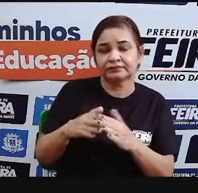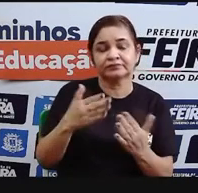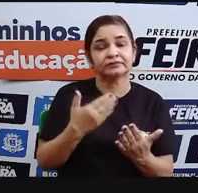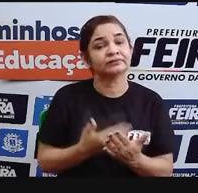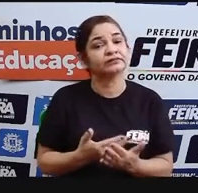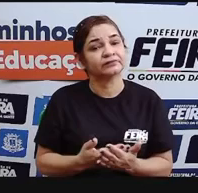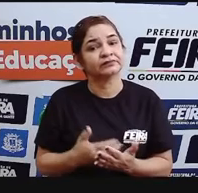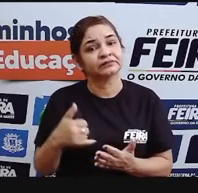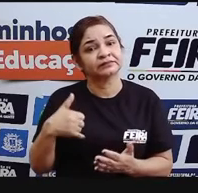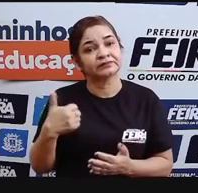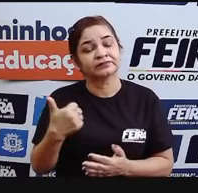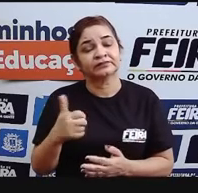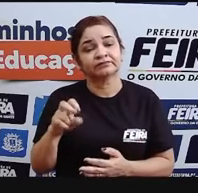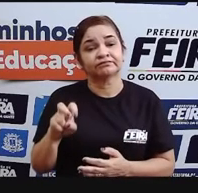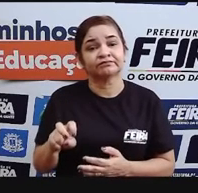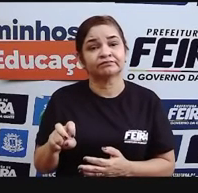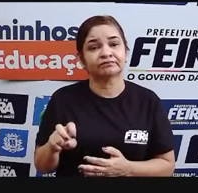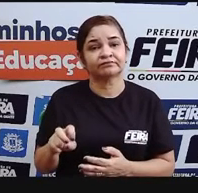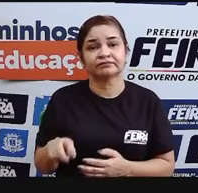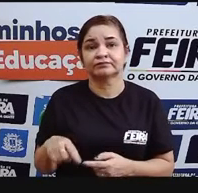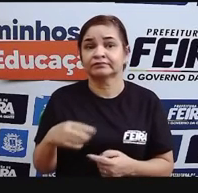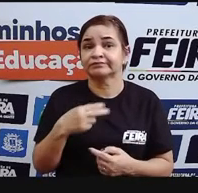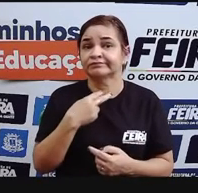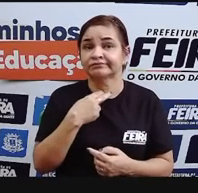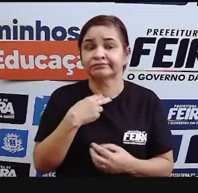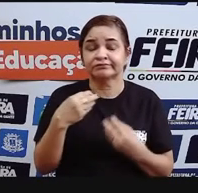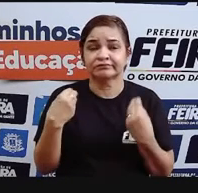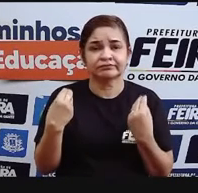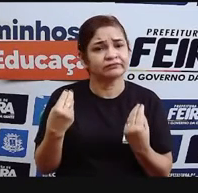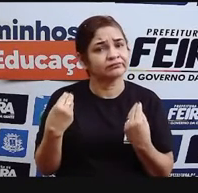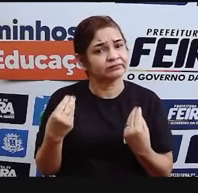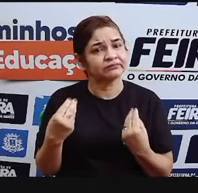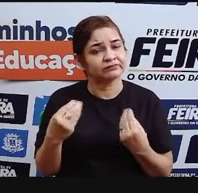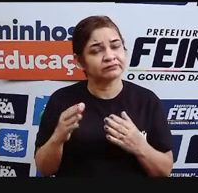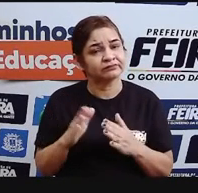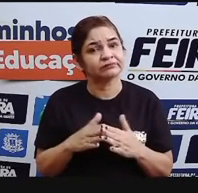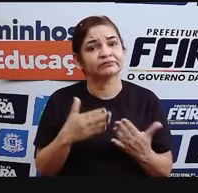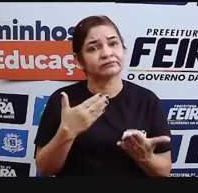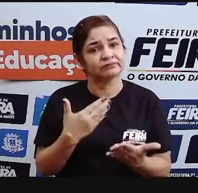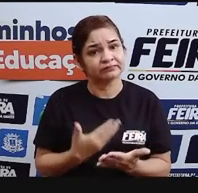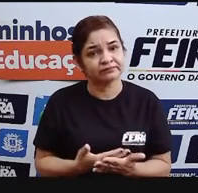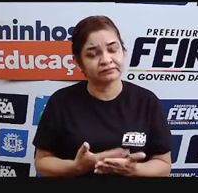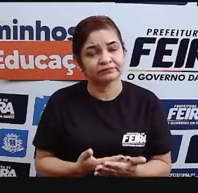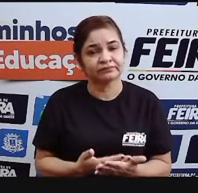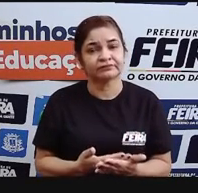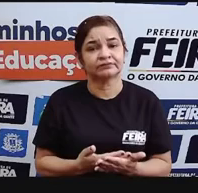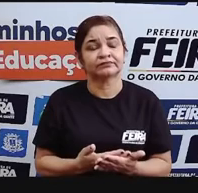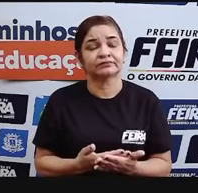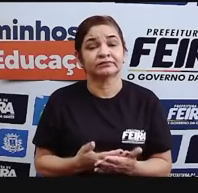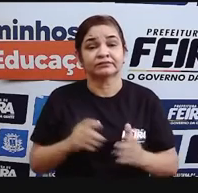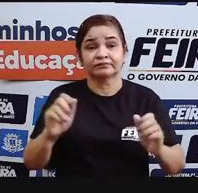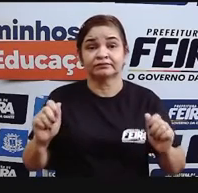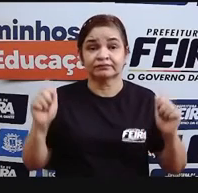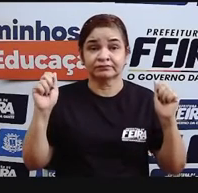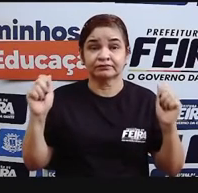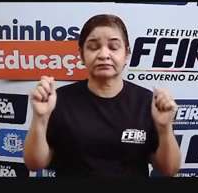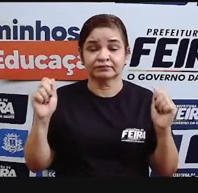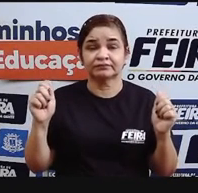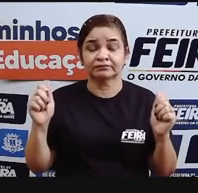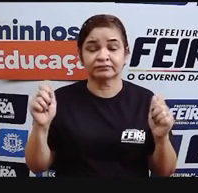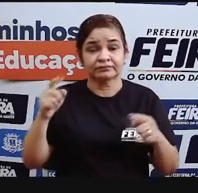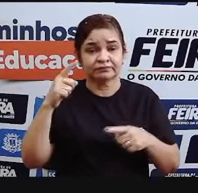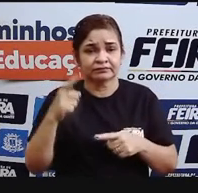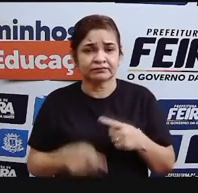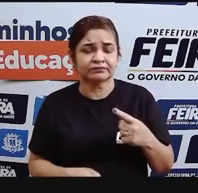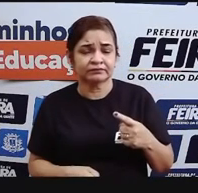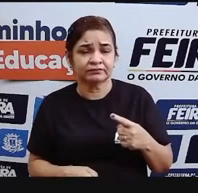Seu crime, se é que pode ser chamado de um crime, foi se manifestar contra a